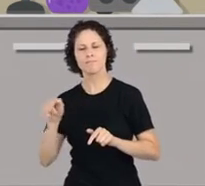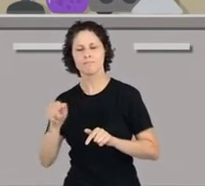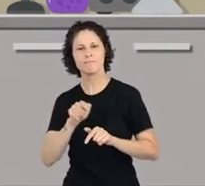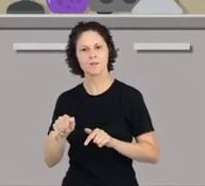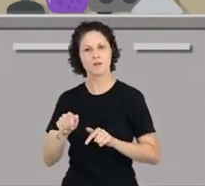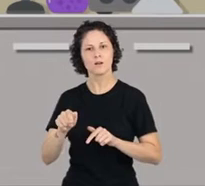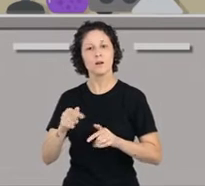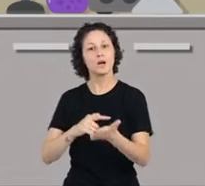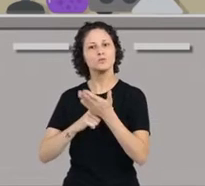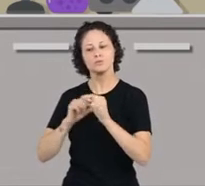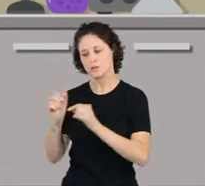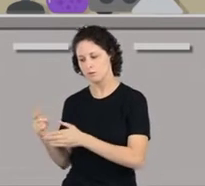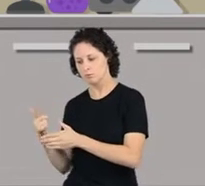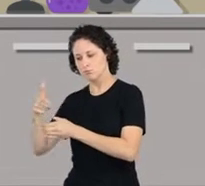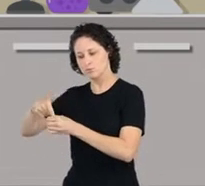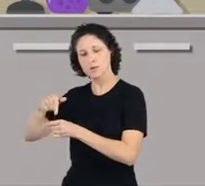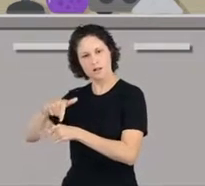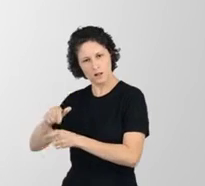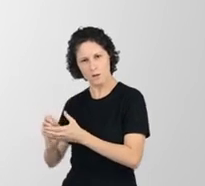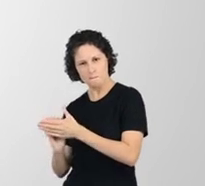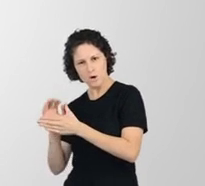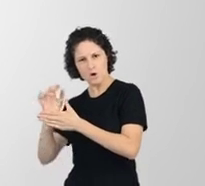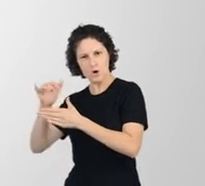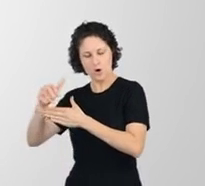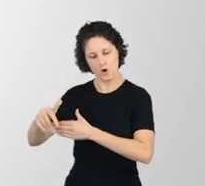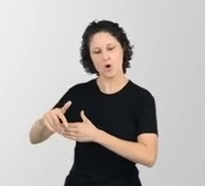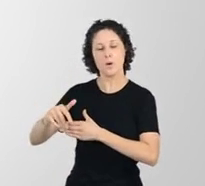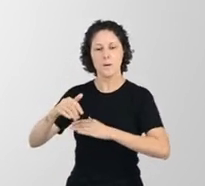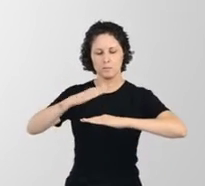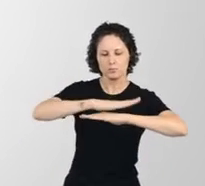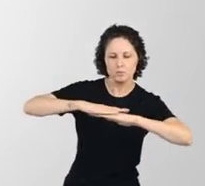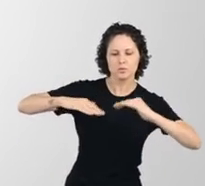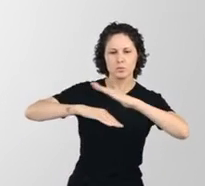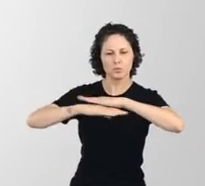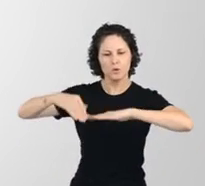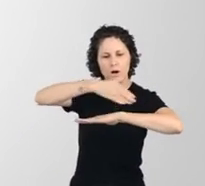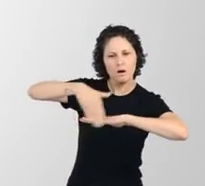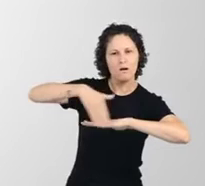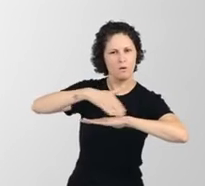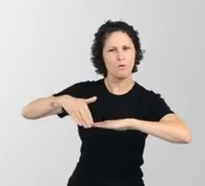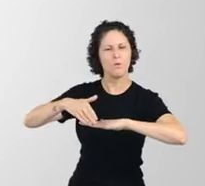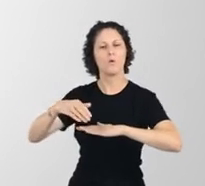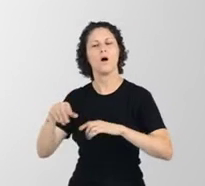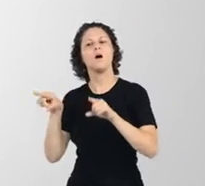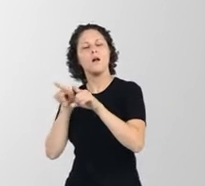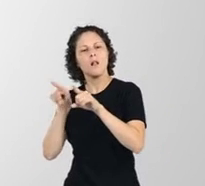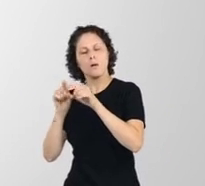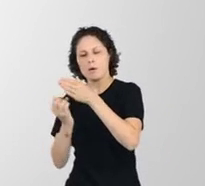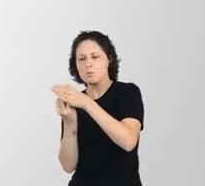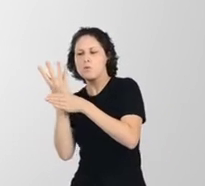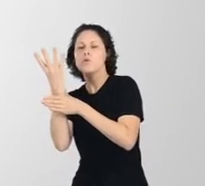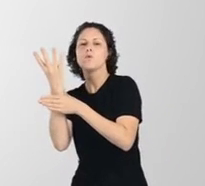para pavimentar as estradas. O petróleo também era utilizado para acender tochas e fogueiras e também